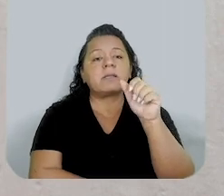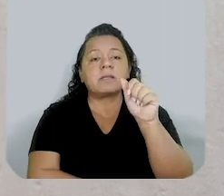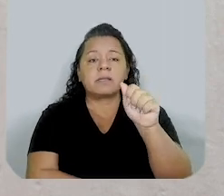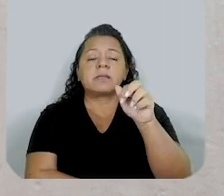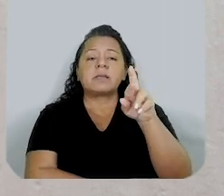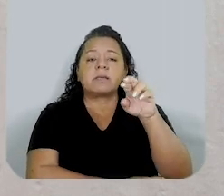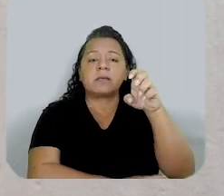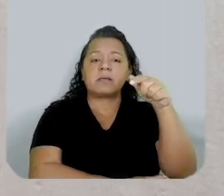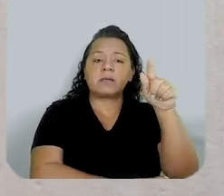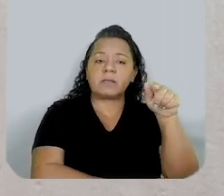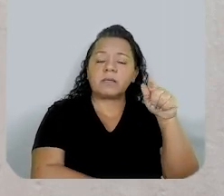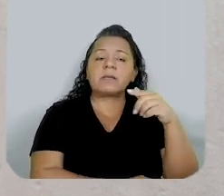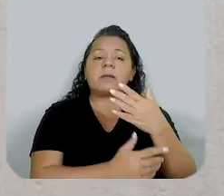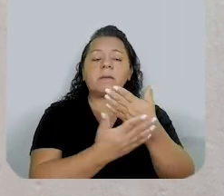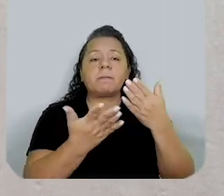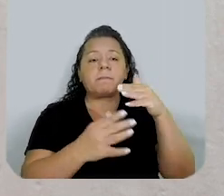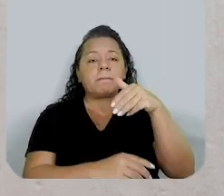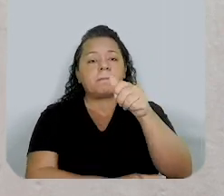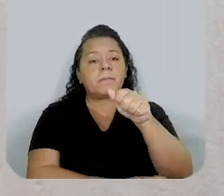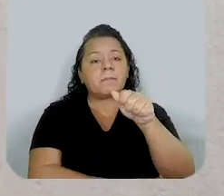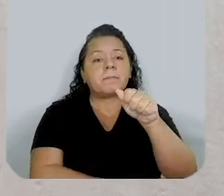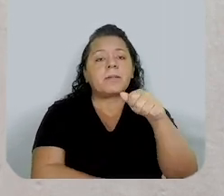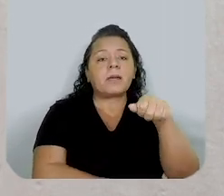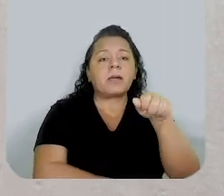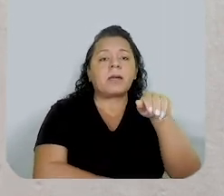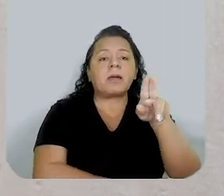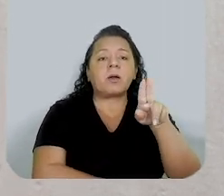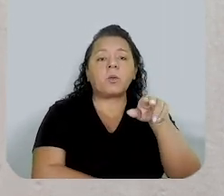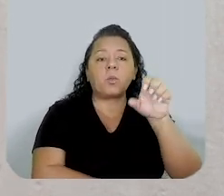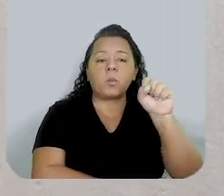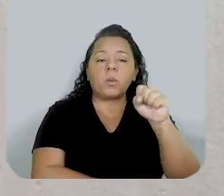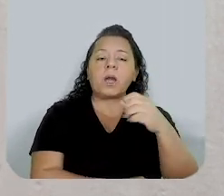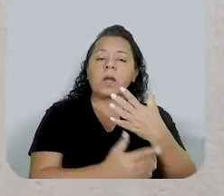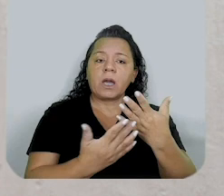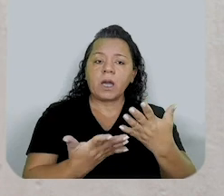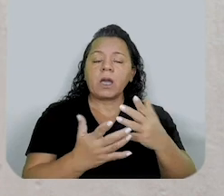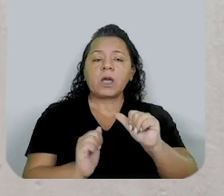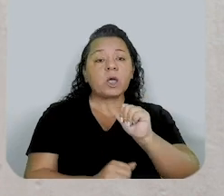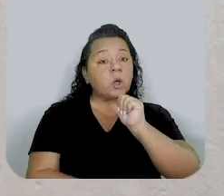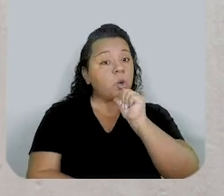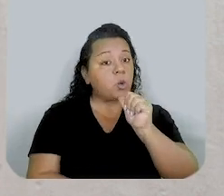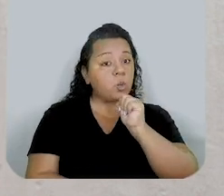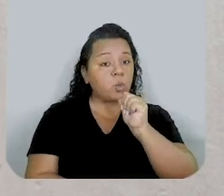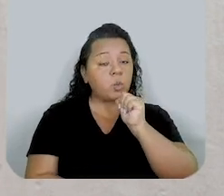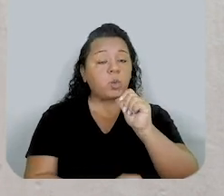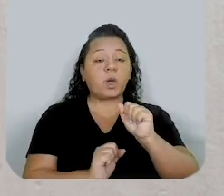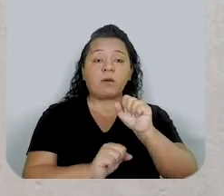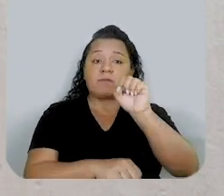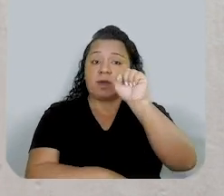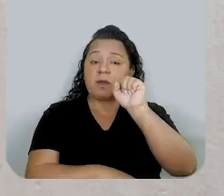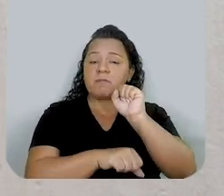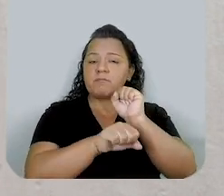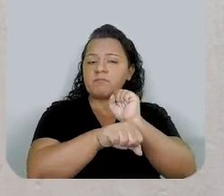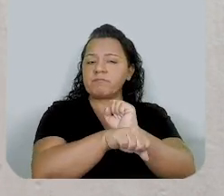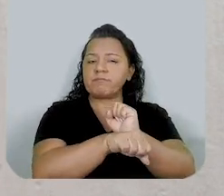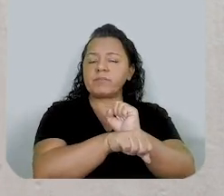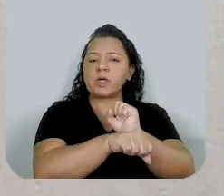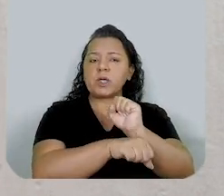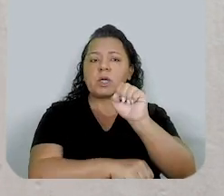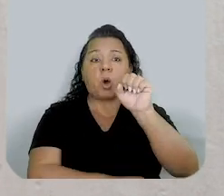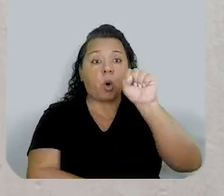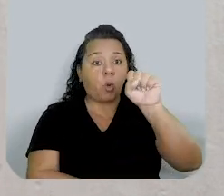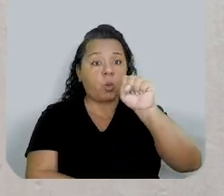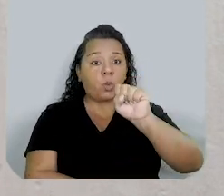rio. Ela fica 8 dias dentro de um quarto fechado, né? Depois de 8